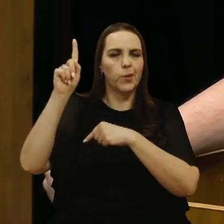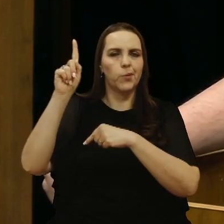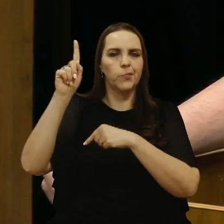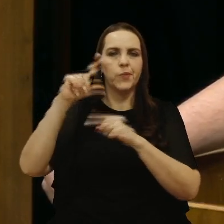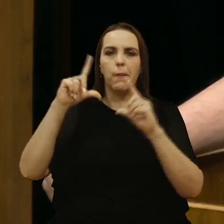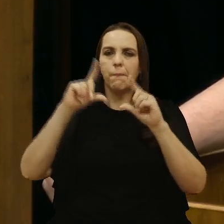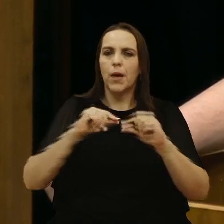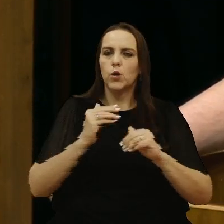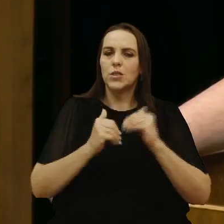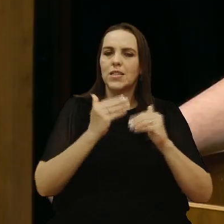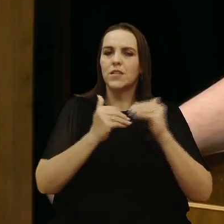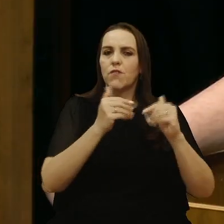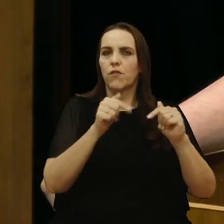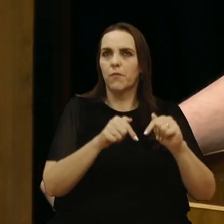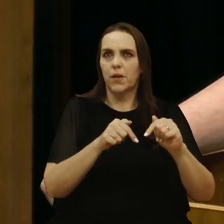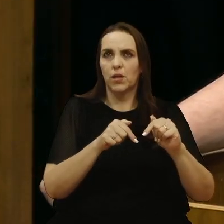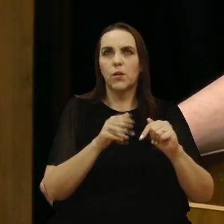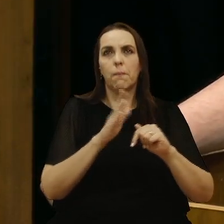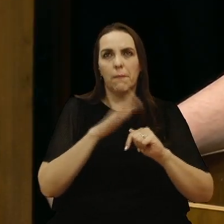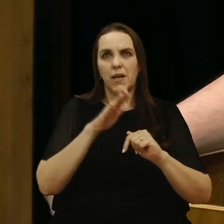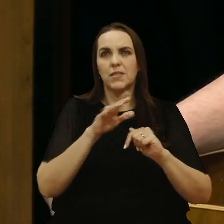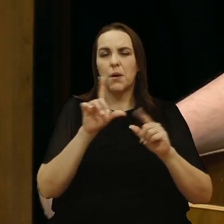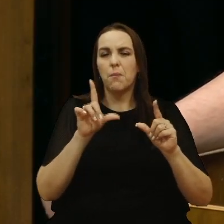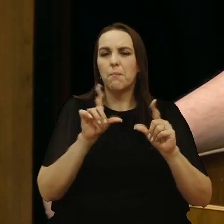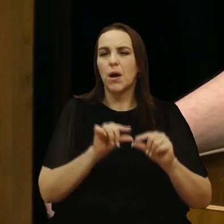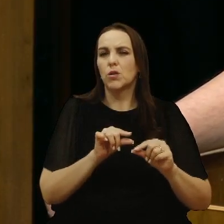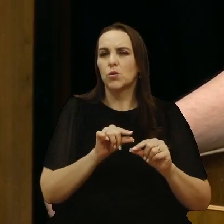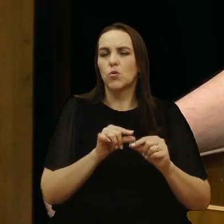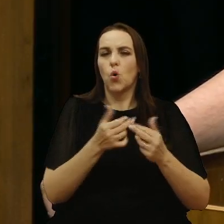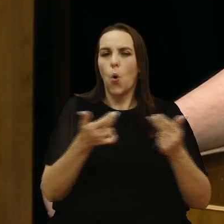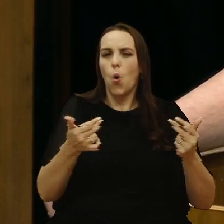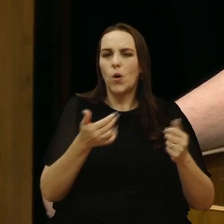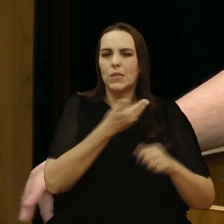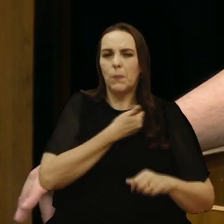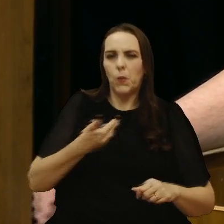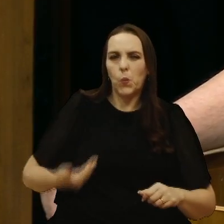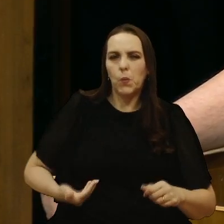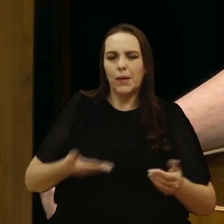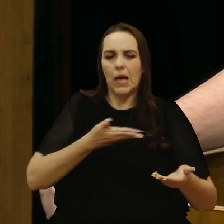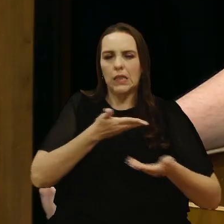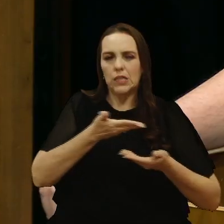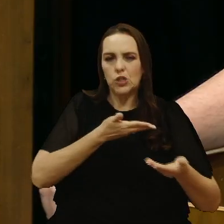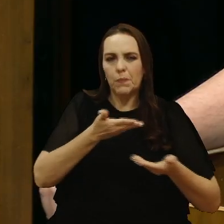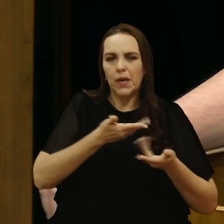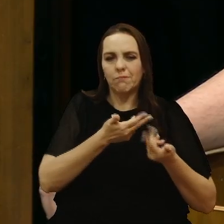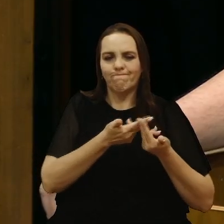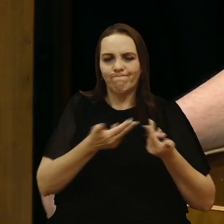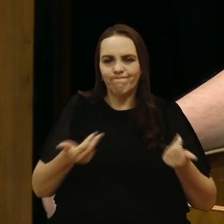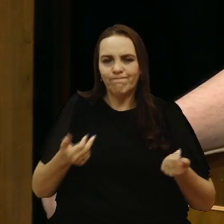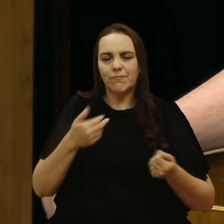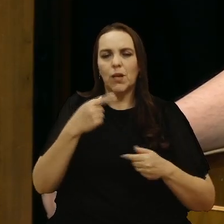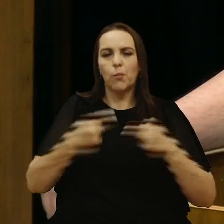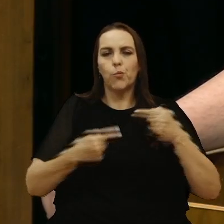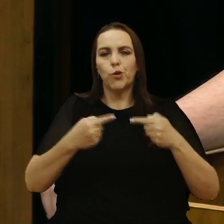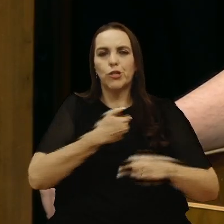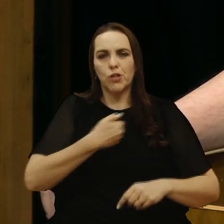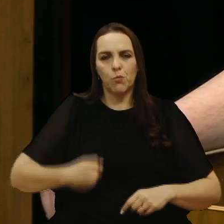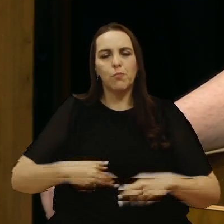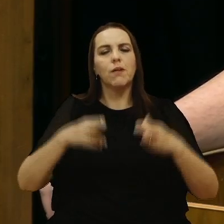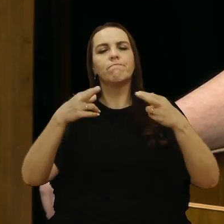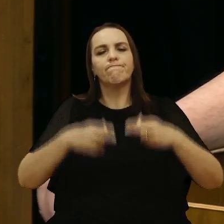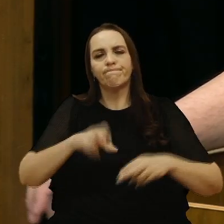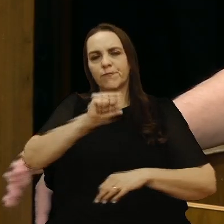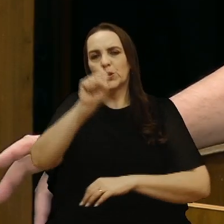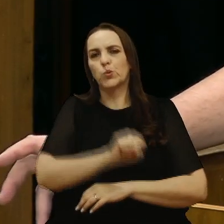menor desenvolvimento, com a menor quantidade de equipamentos públicos, de aparelhos de política pública, é a região sul.